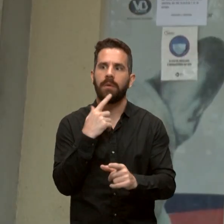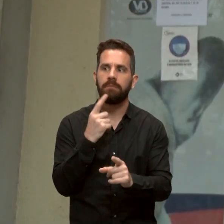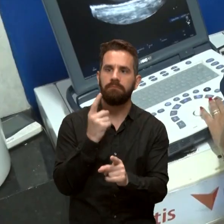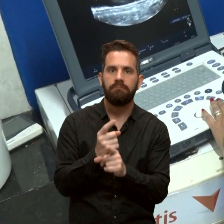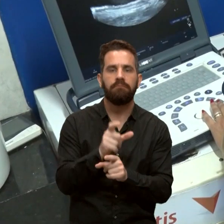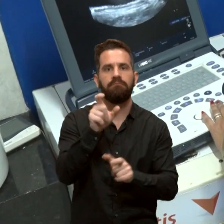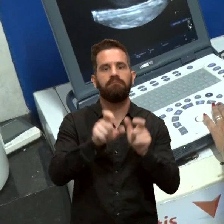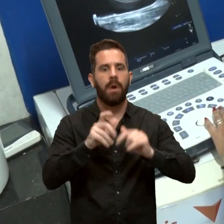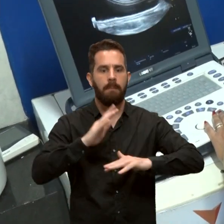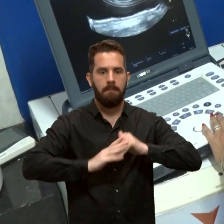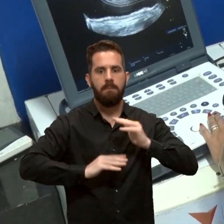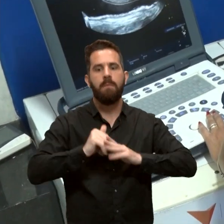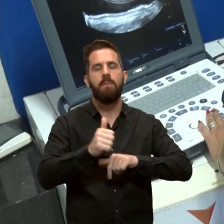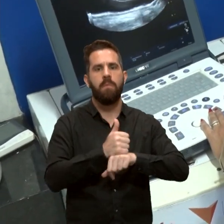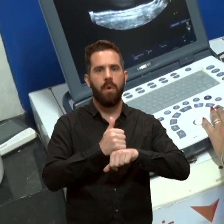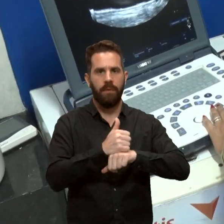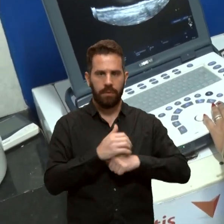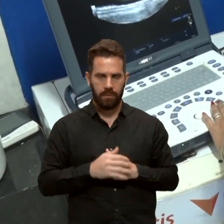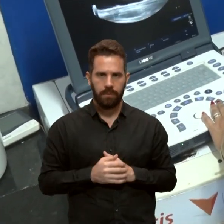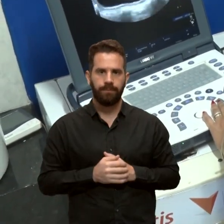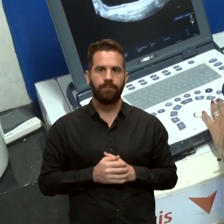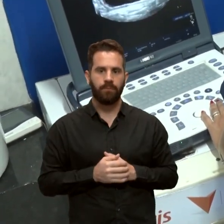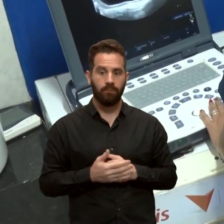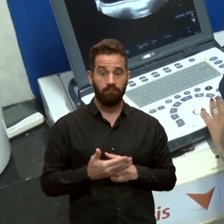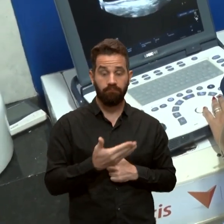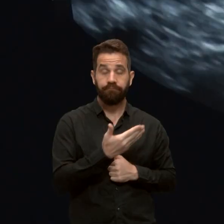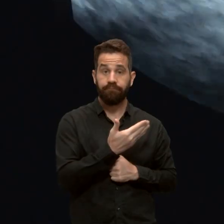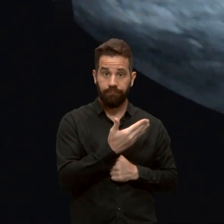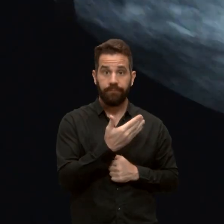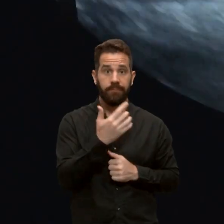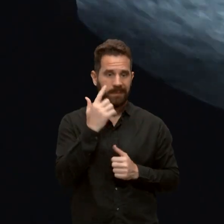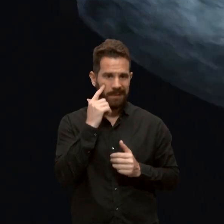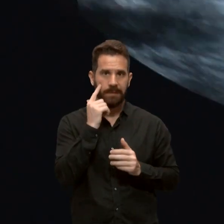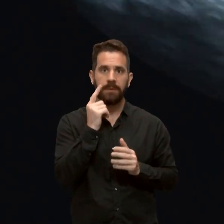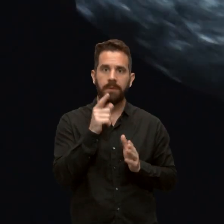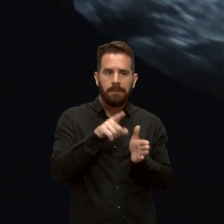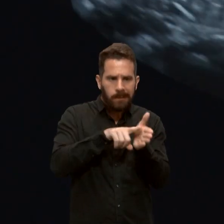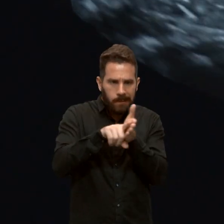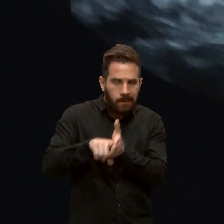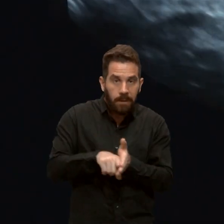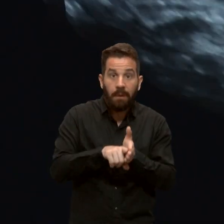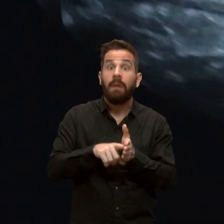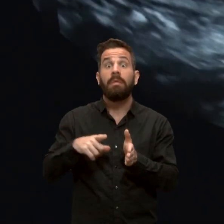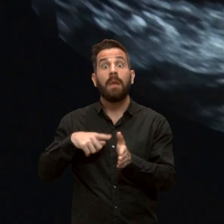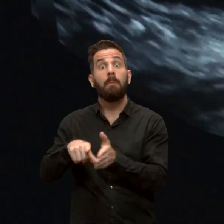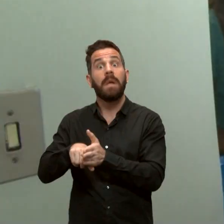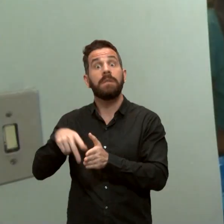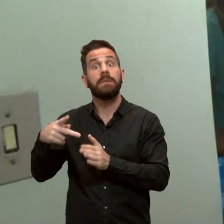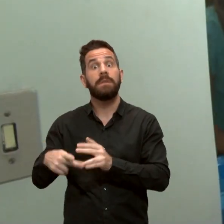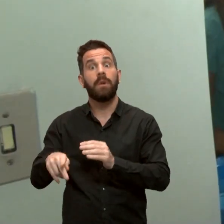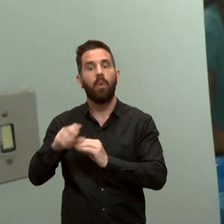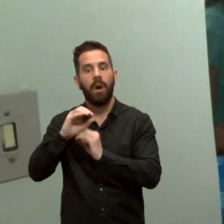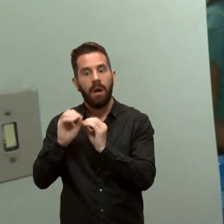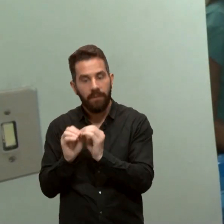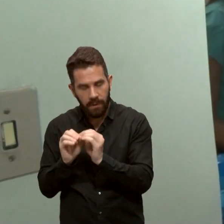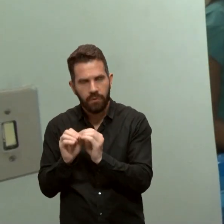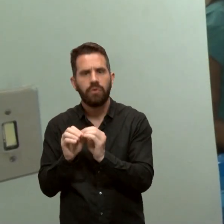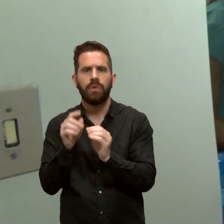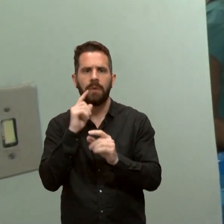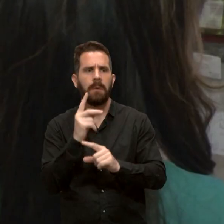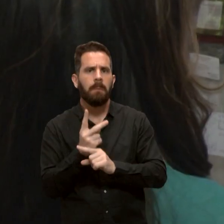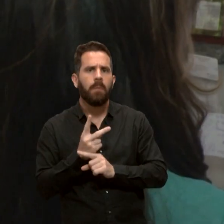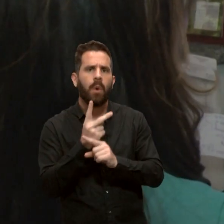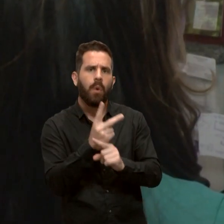né? Durante o atendimento, Victor ficou sabendo de uma pesquisa desenvolvida na UFG. Buscou o